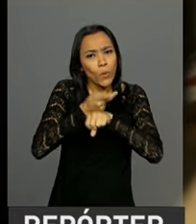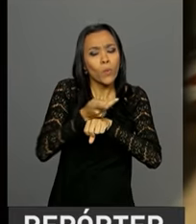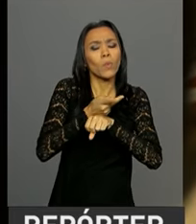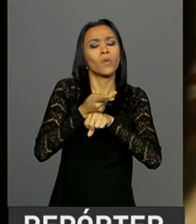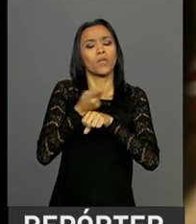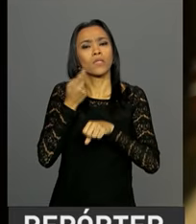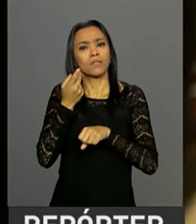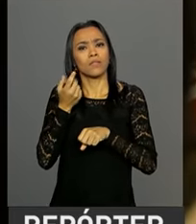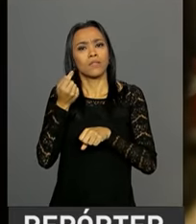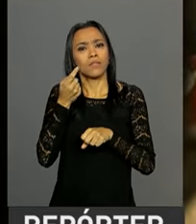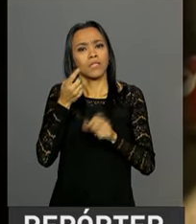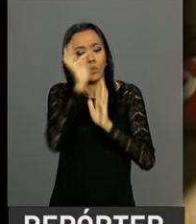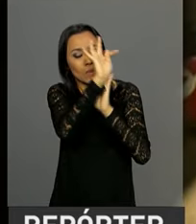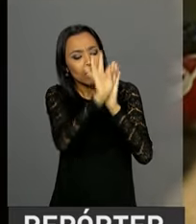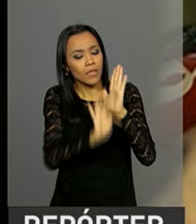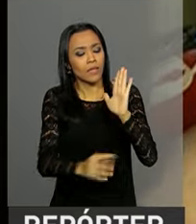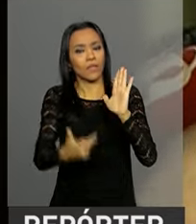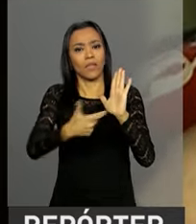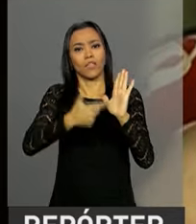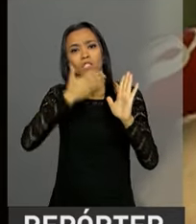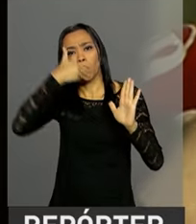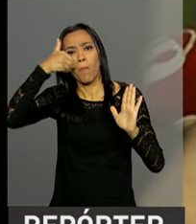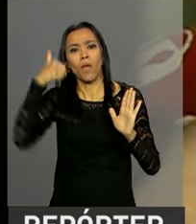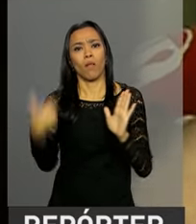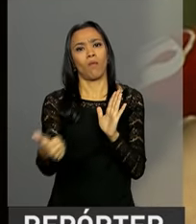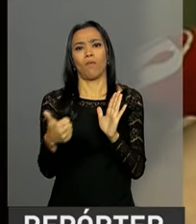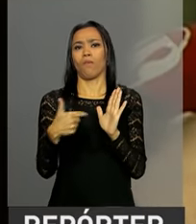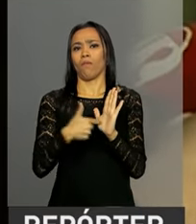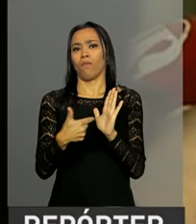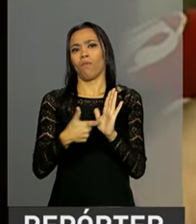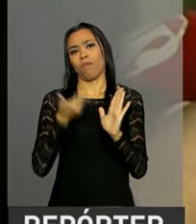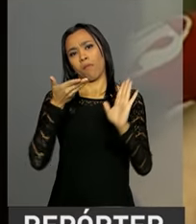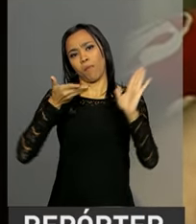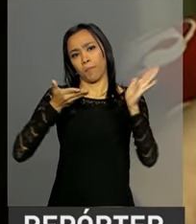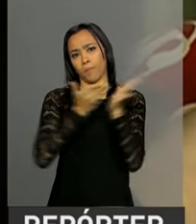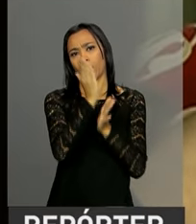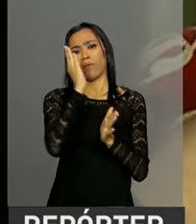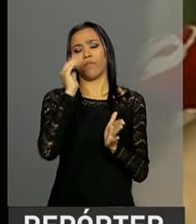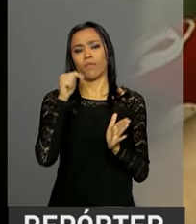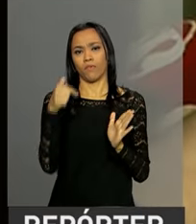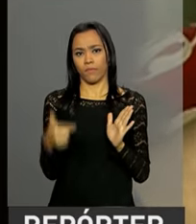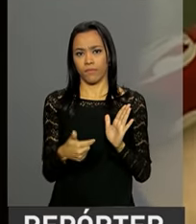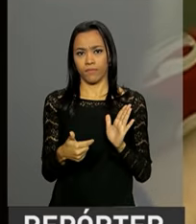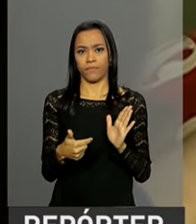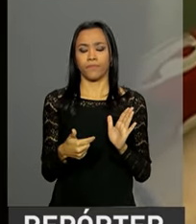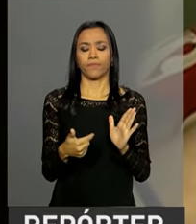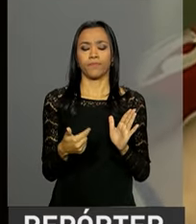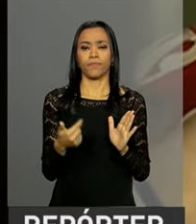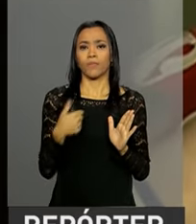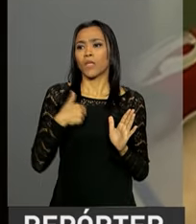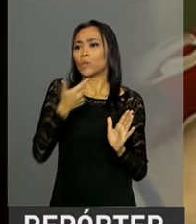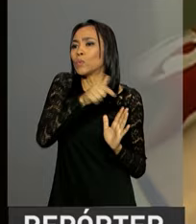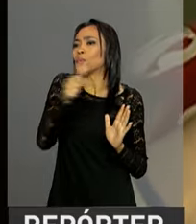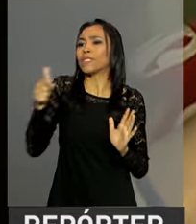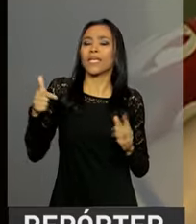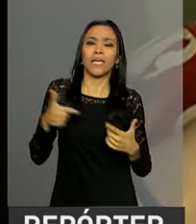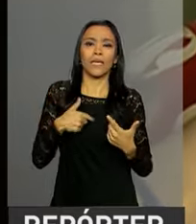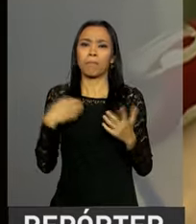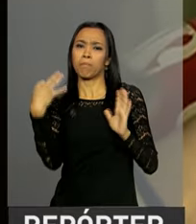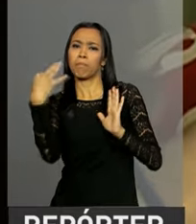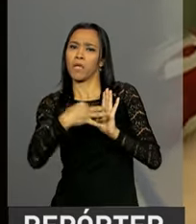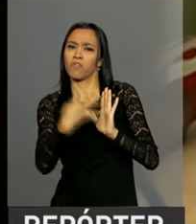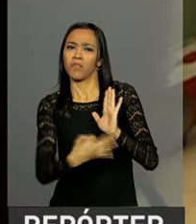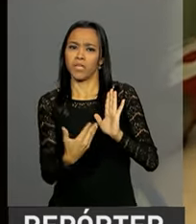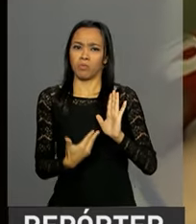que o texto seja o melhor possível. Não existe fórmula